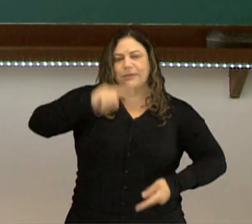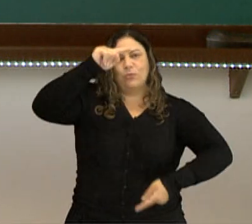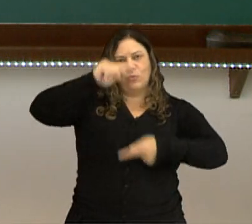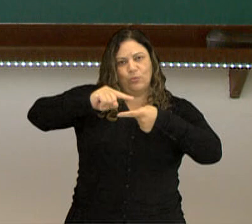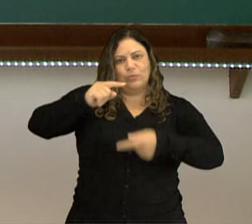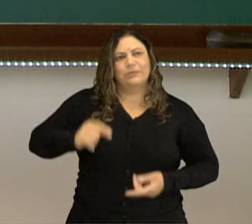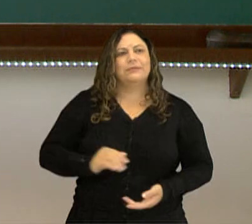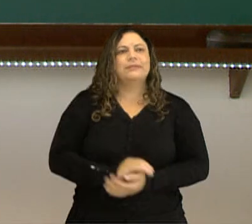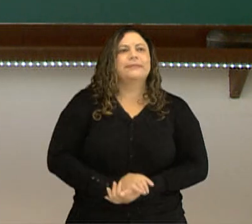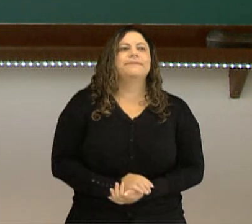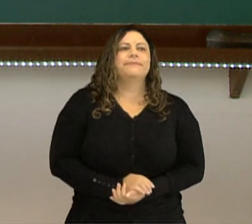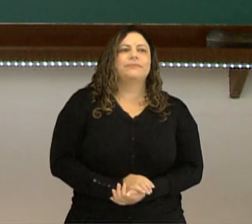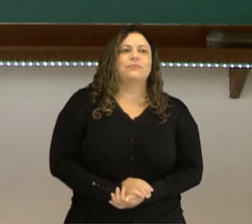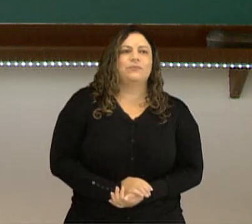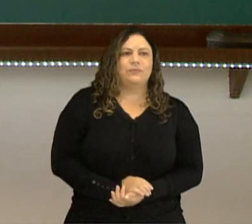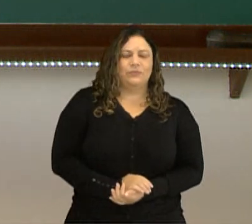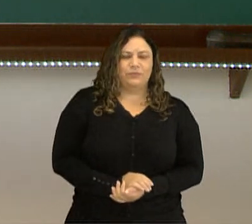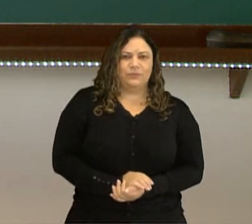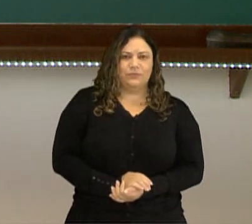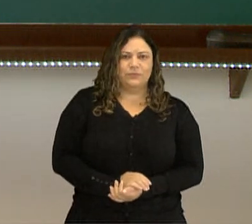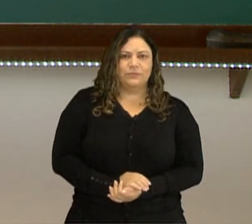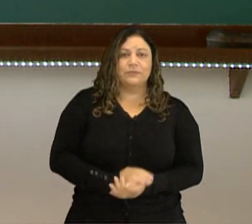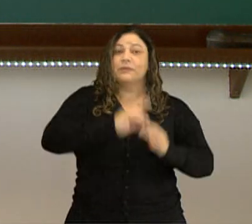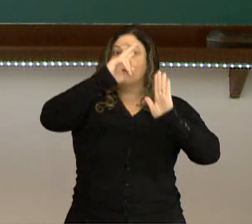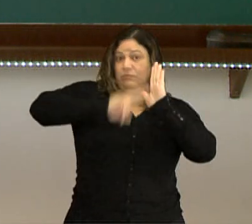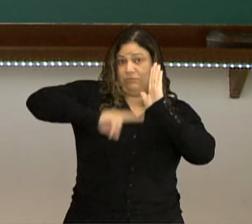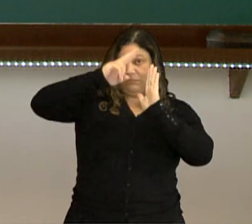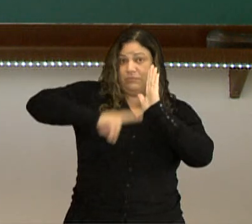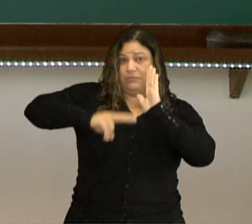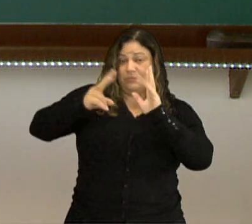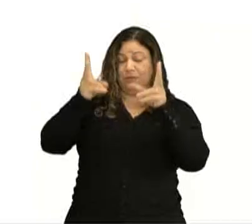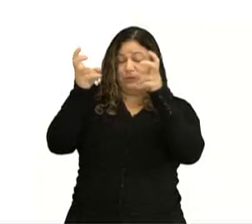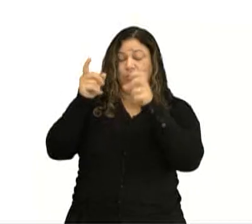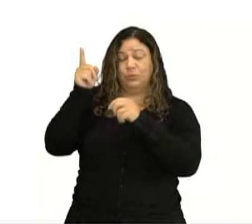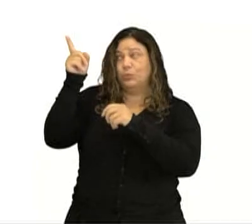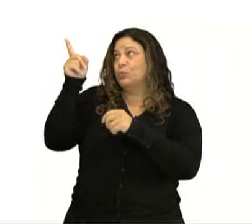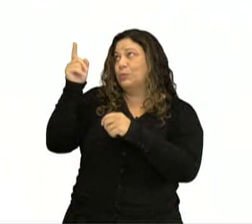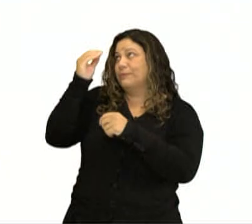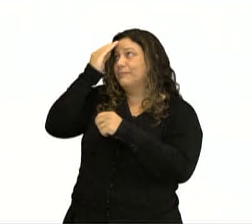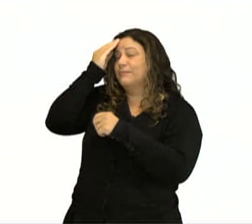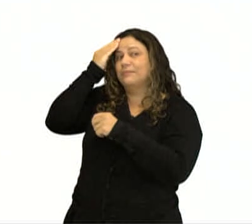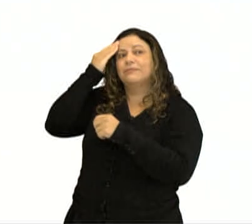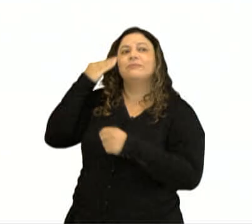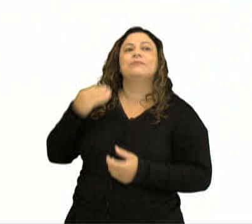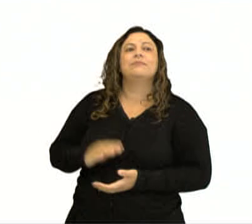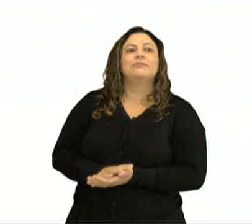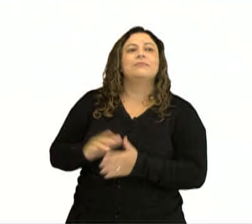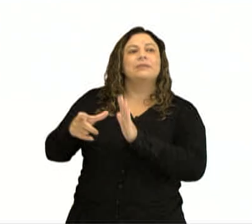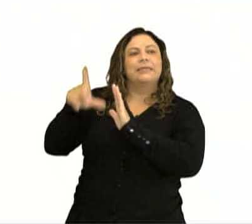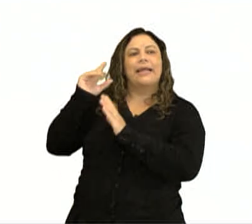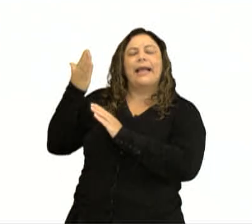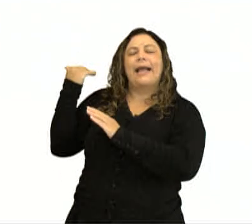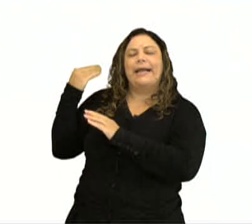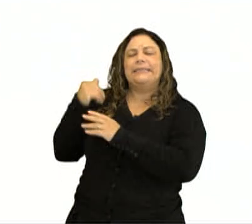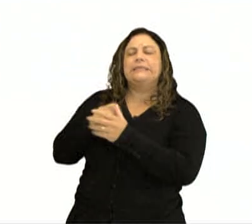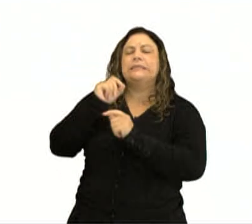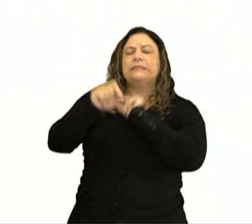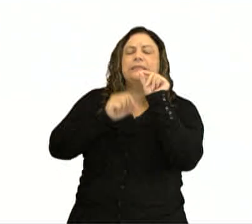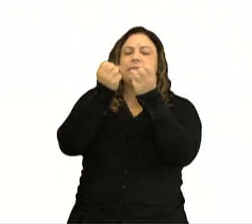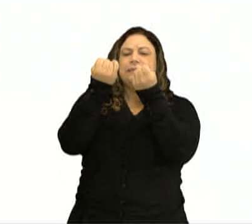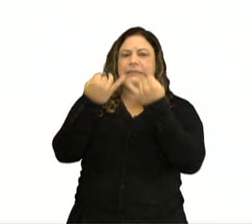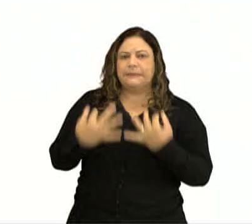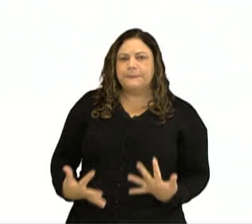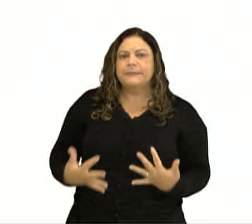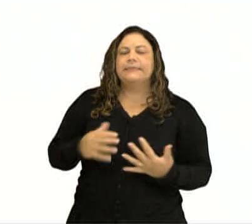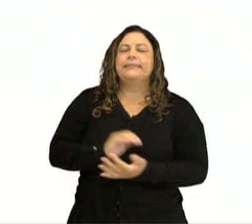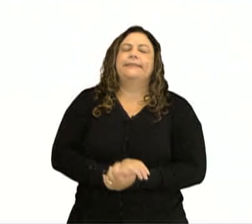ok? Vamos à leitura de um conto. Vamos primeiro ali o que é o conto, perdão.